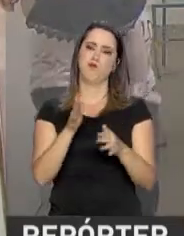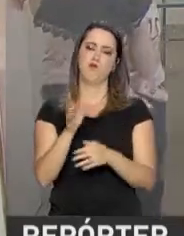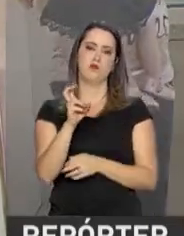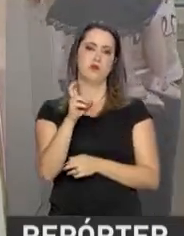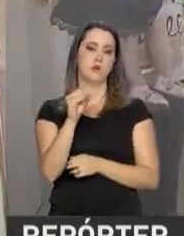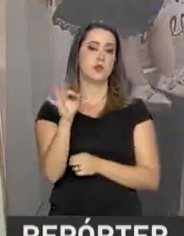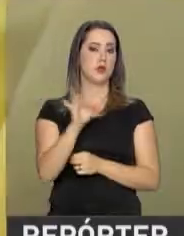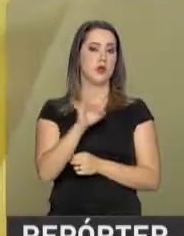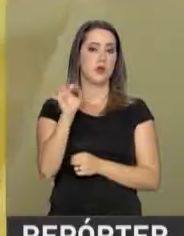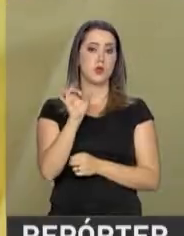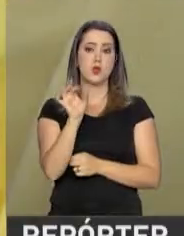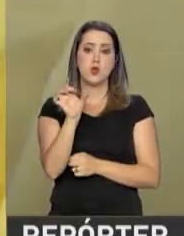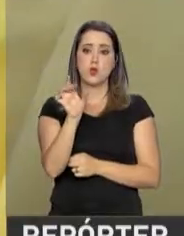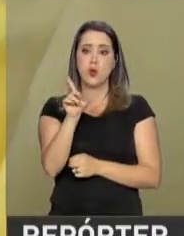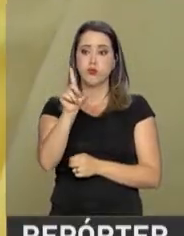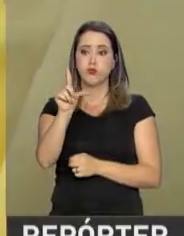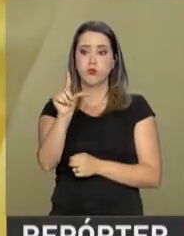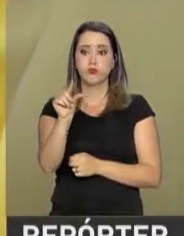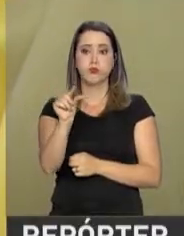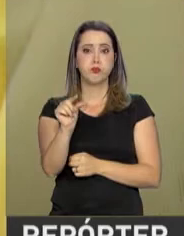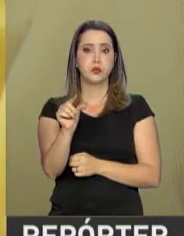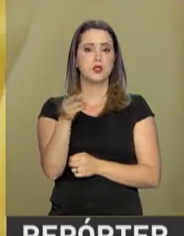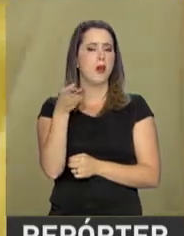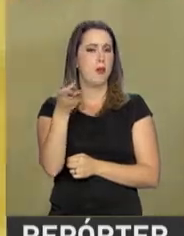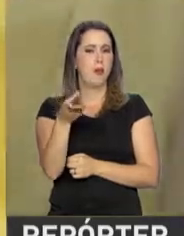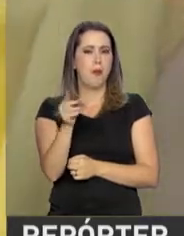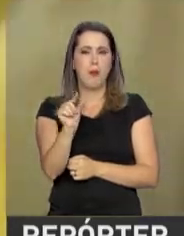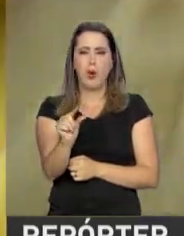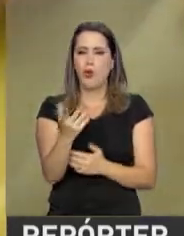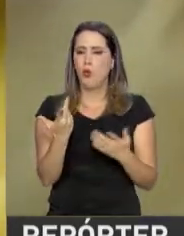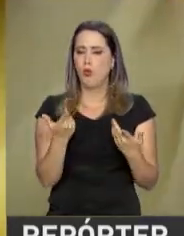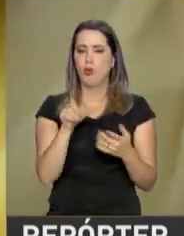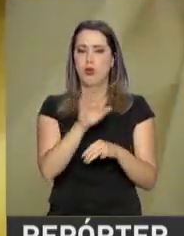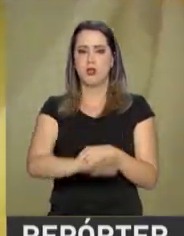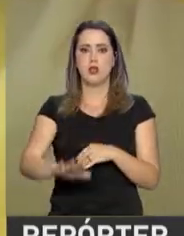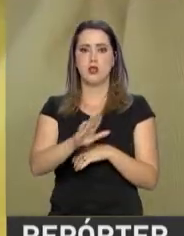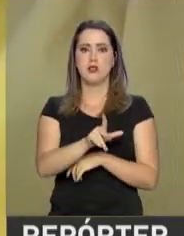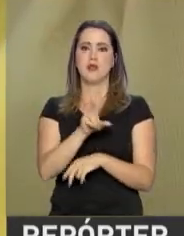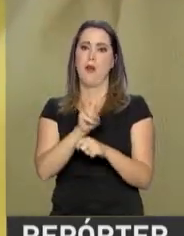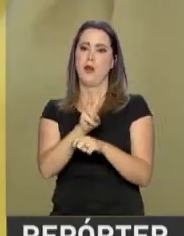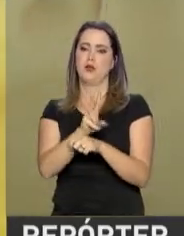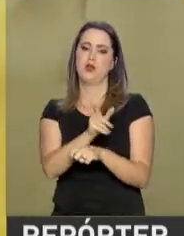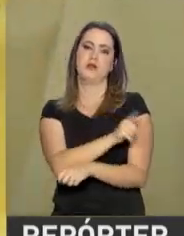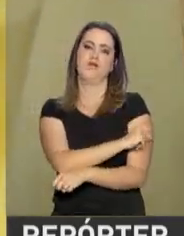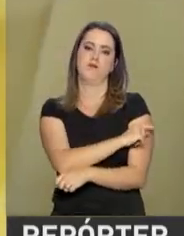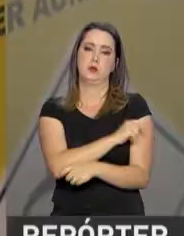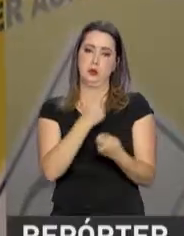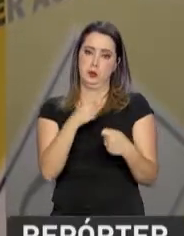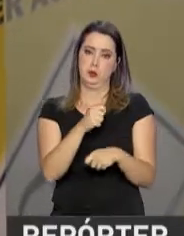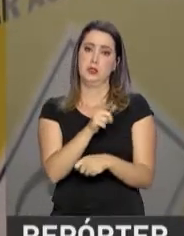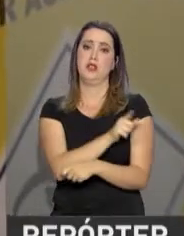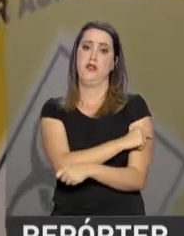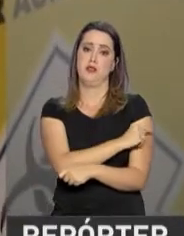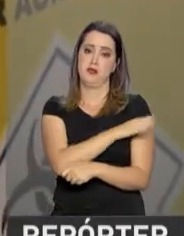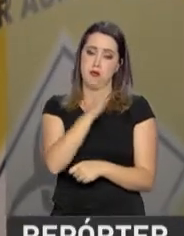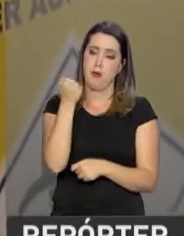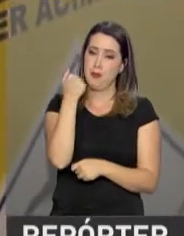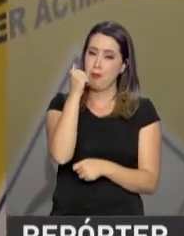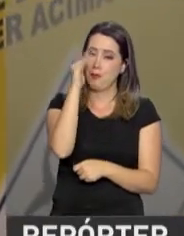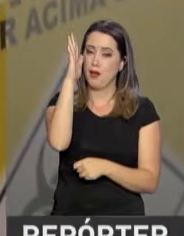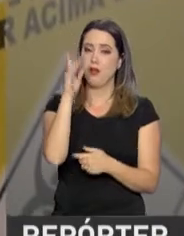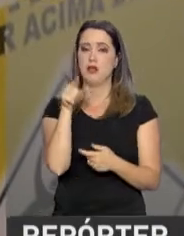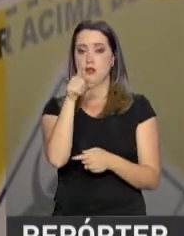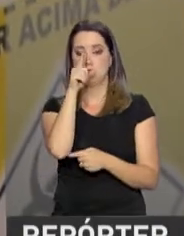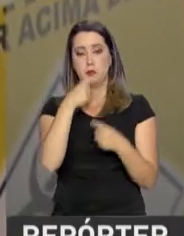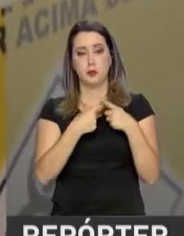50% ou 6 50% as crianças daquele municípios não foram devidamente vacinado e é exatamente esse o